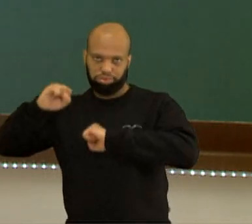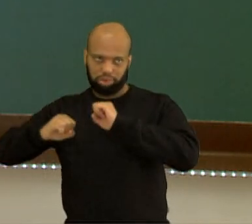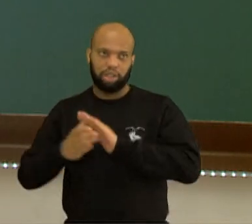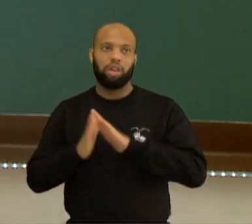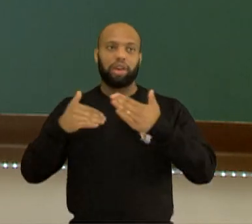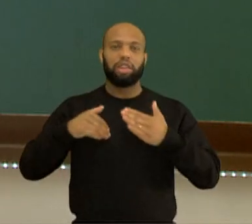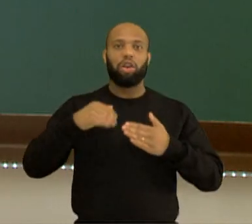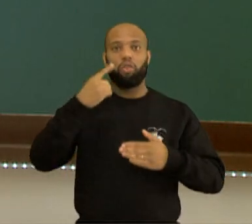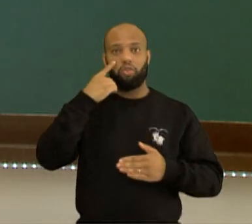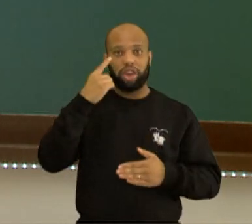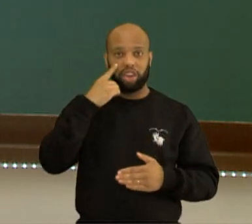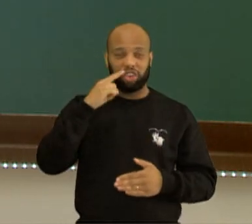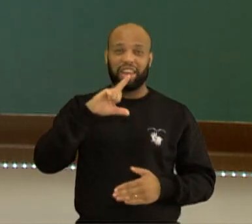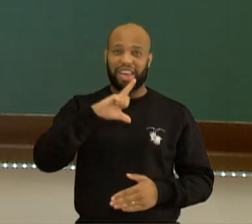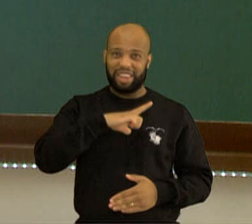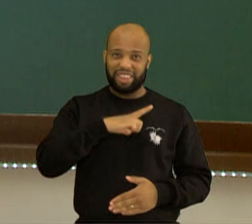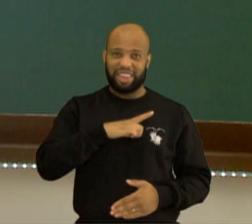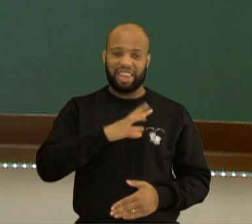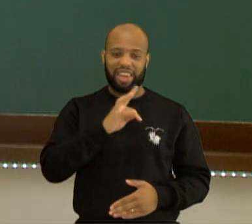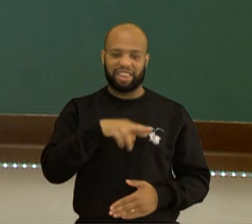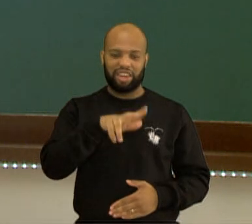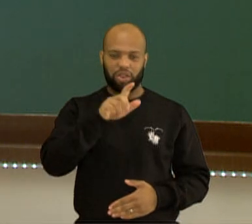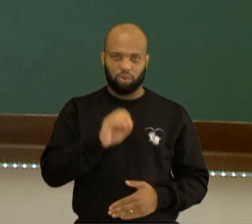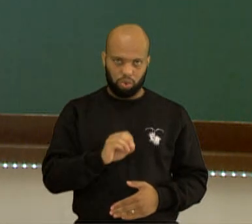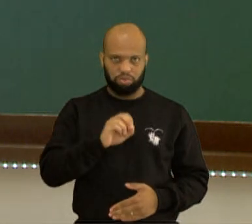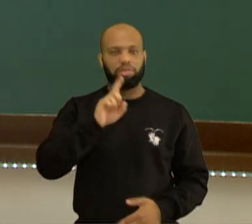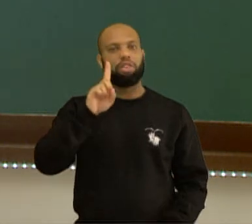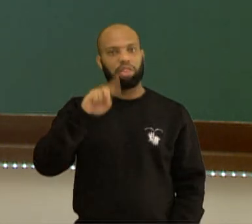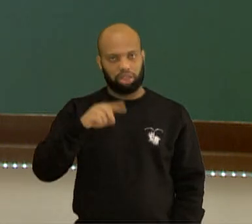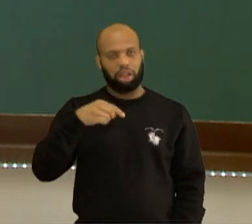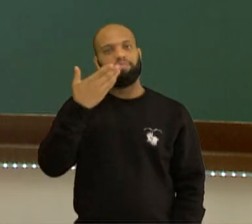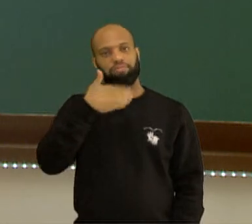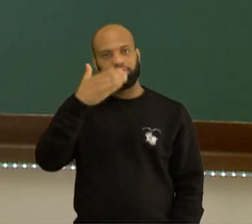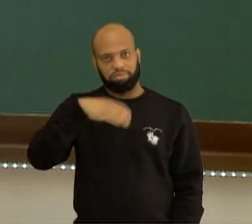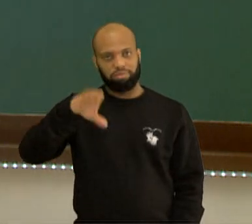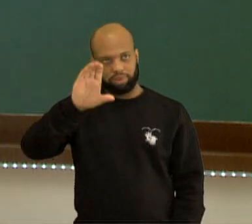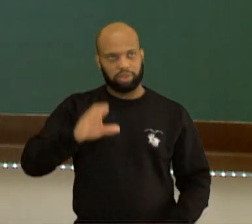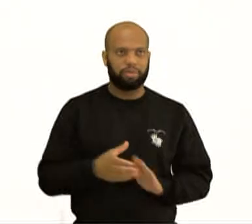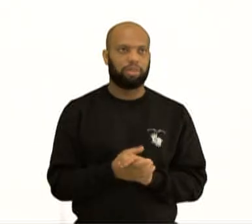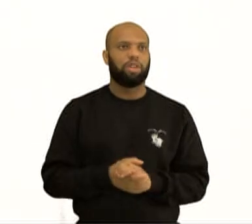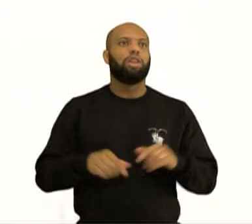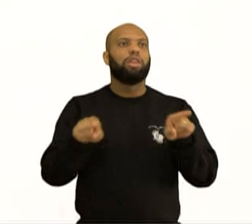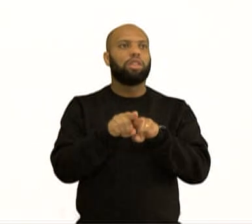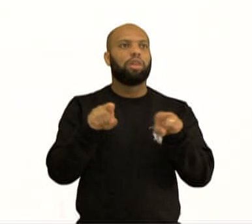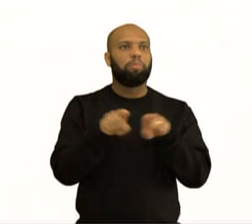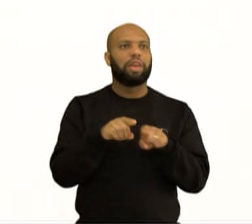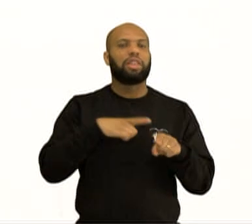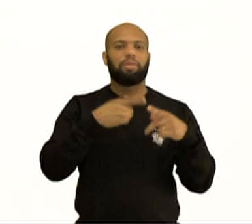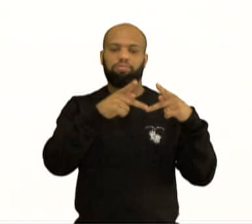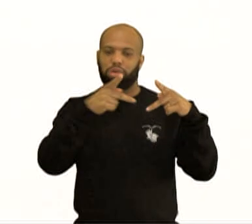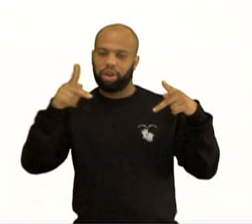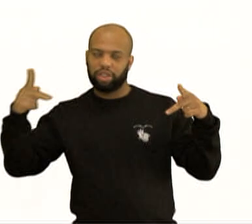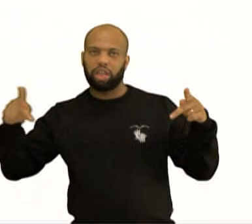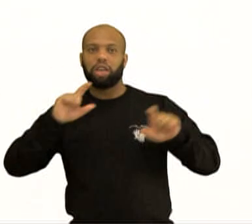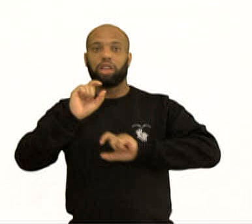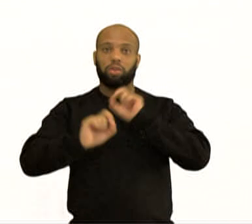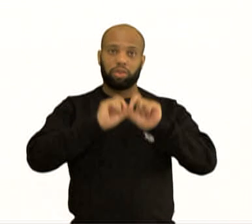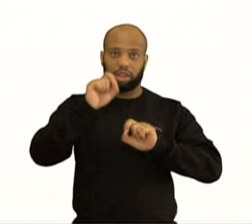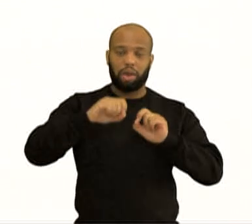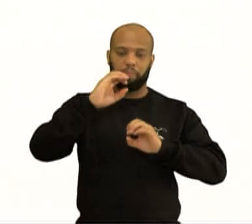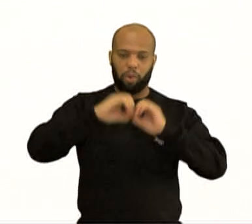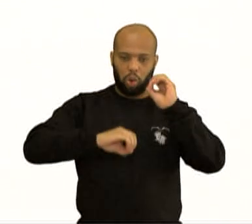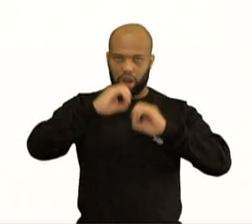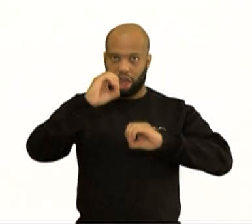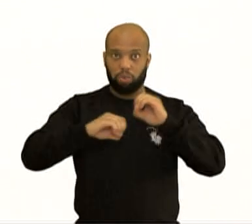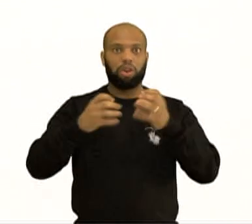as massas, né, são ricas em carboidrato. As proteínas são macromoléculas biológicas constituídas